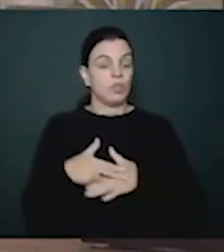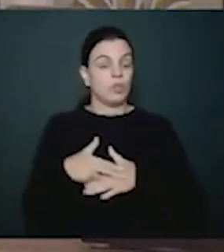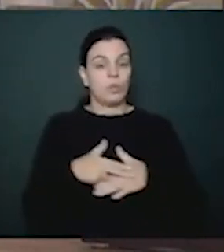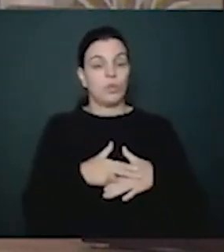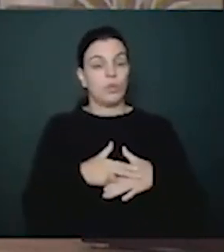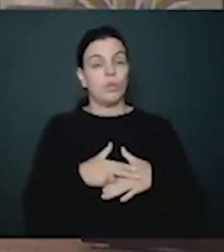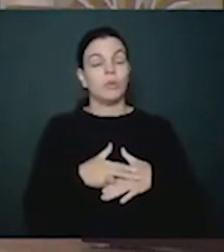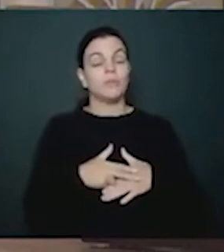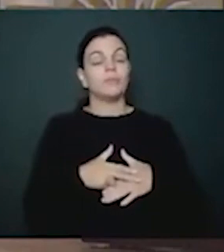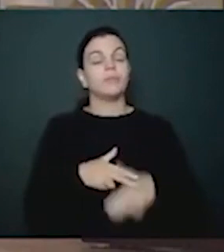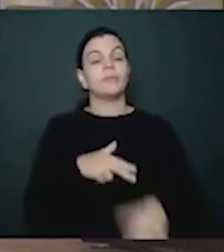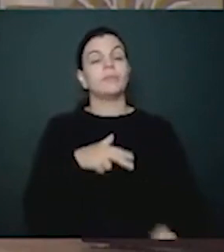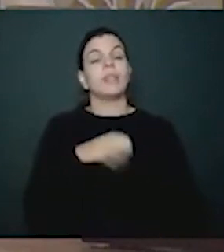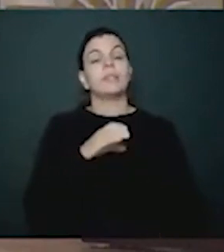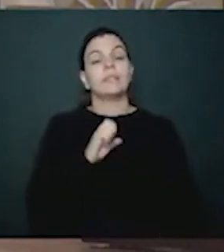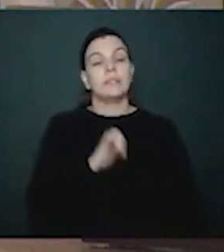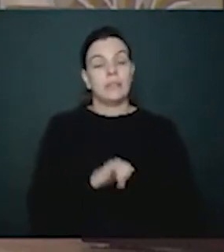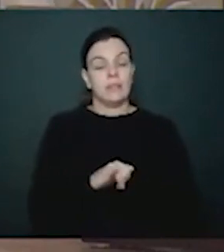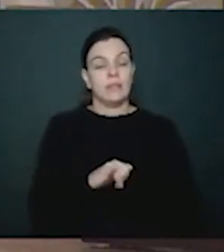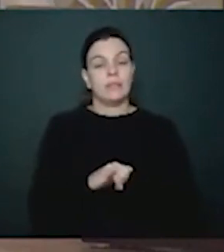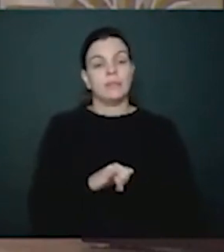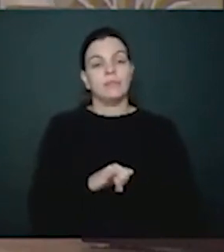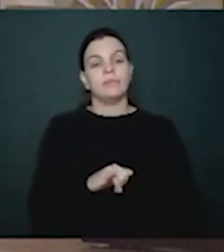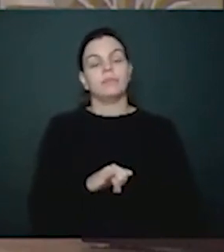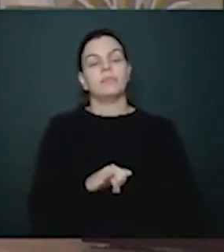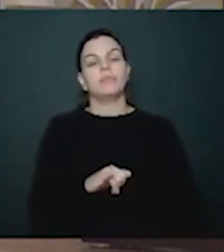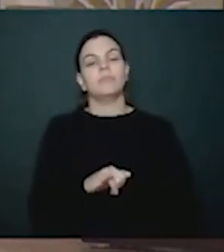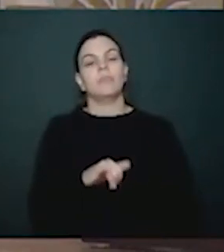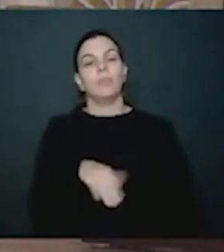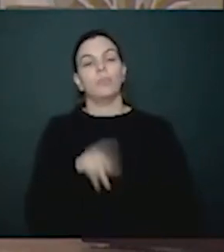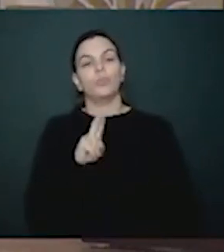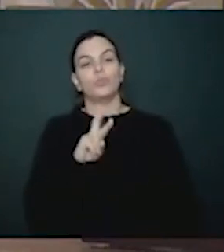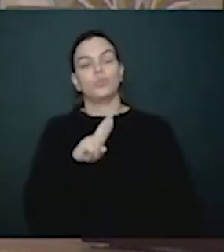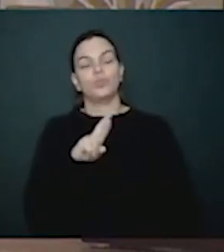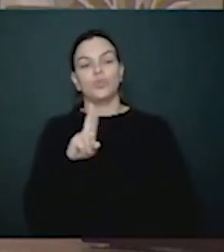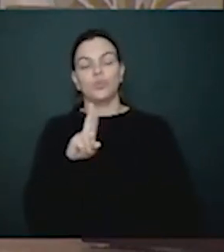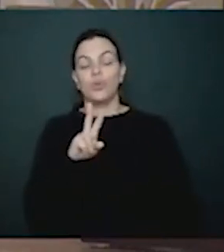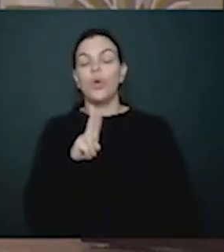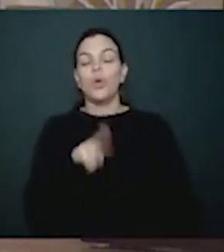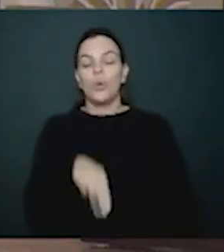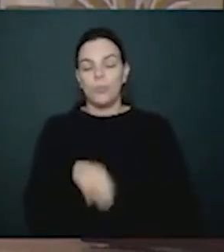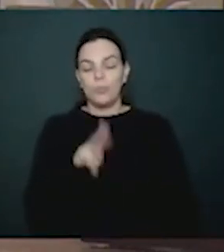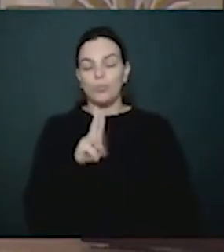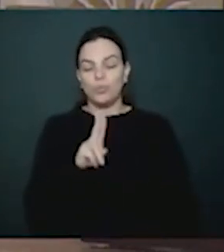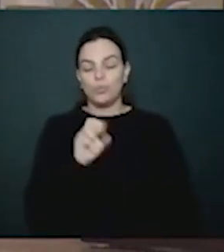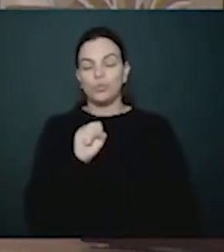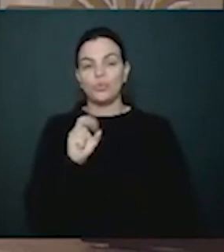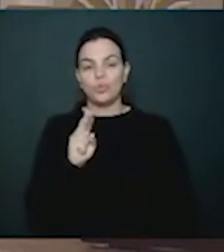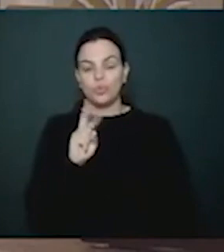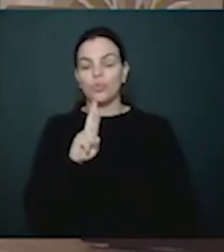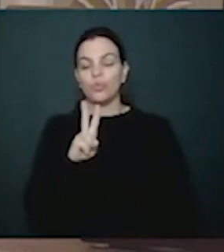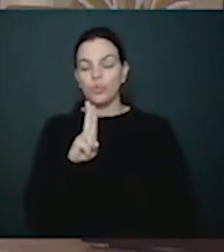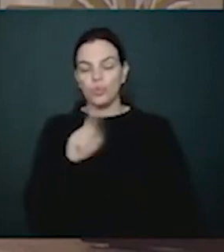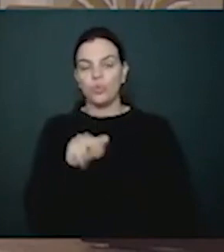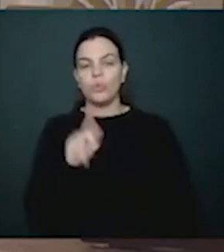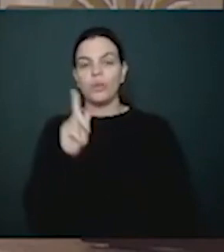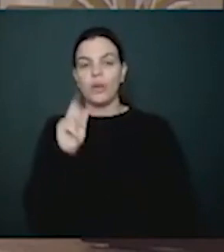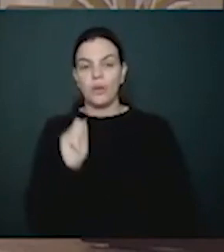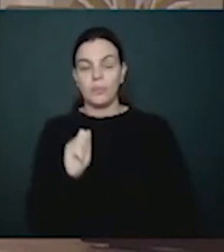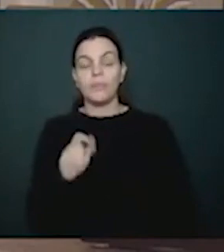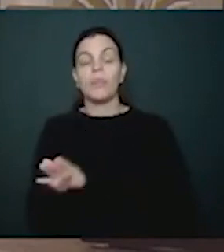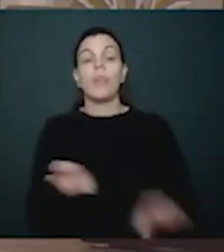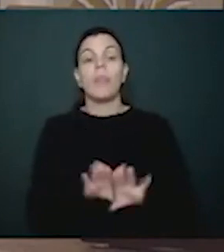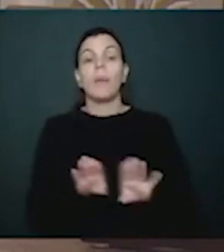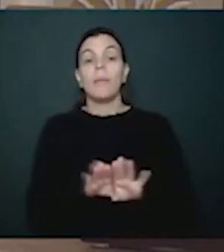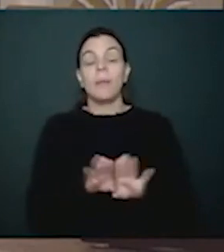de diretrizes orçamentárias que estabelece um orçamento para o município de Curitiba para o ano que vem